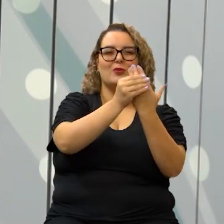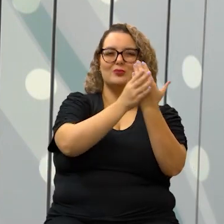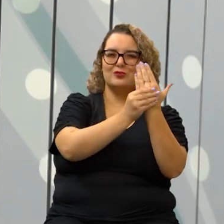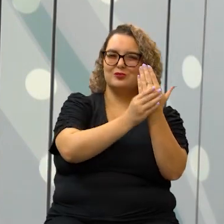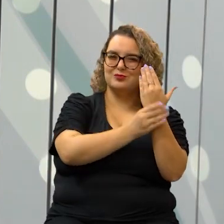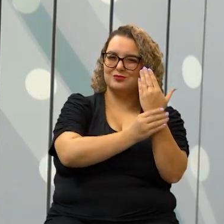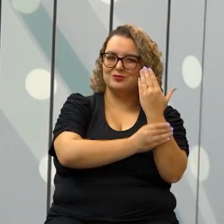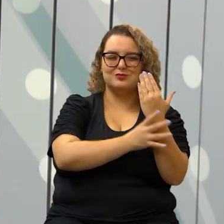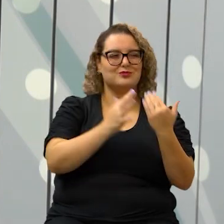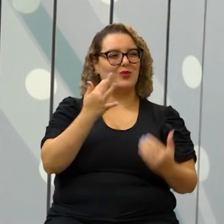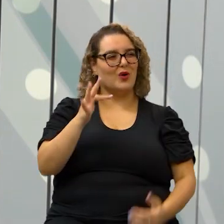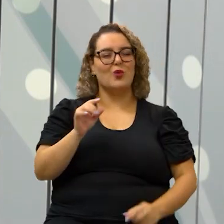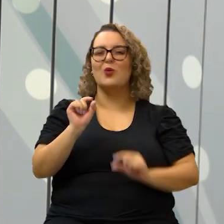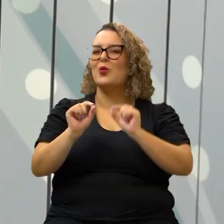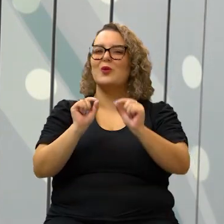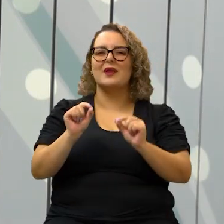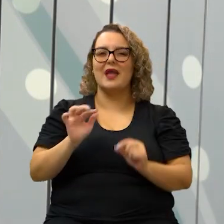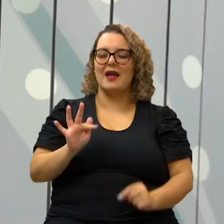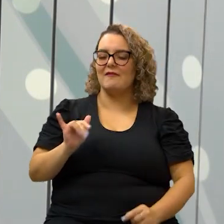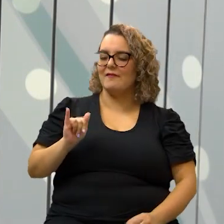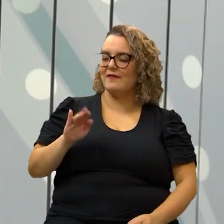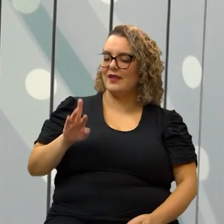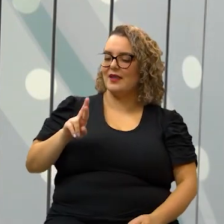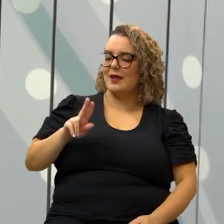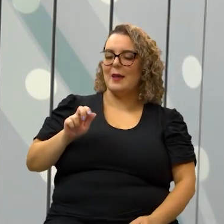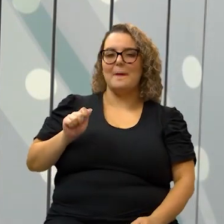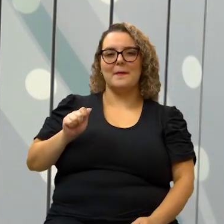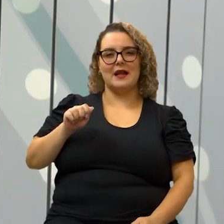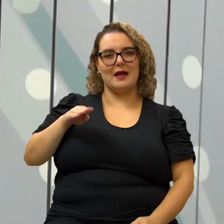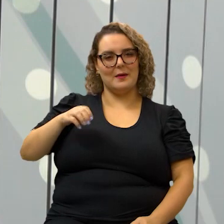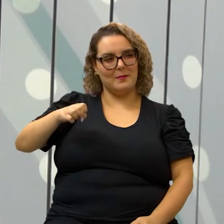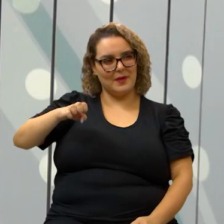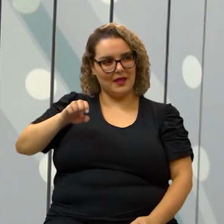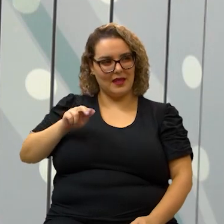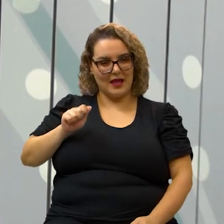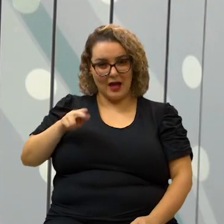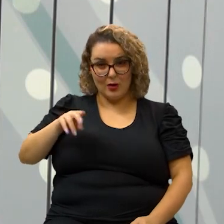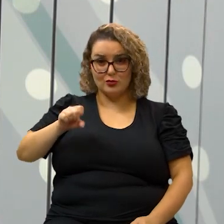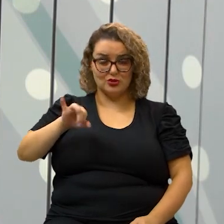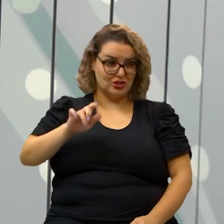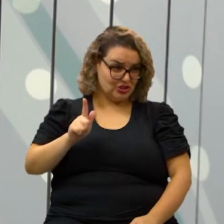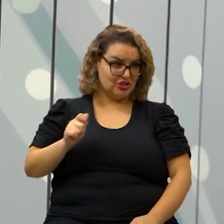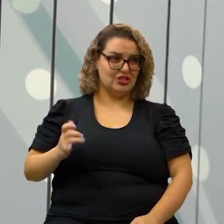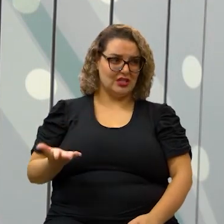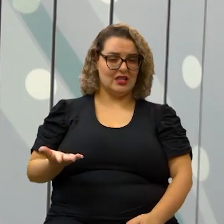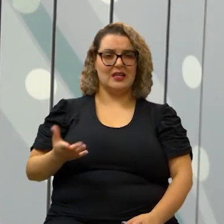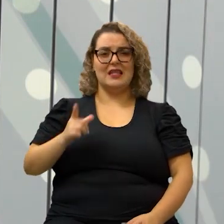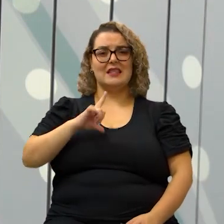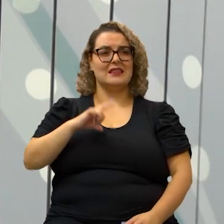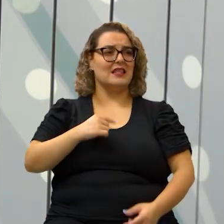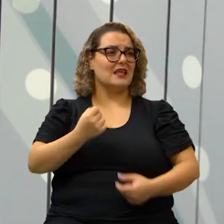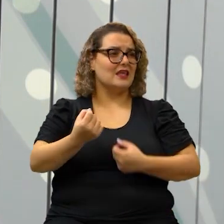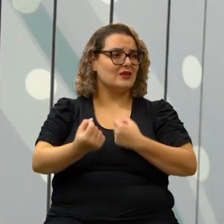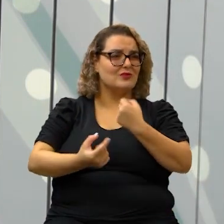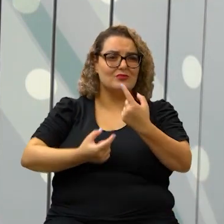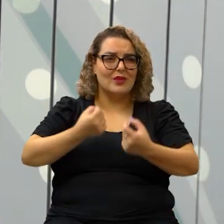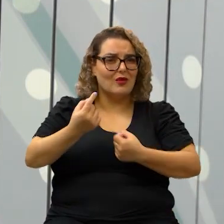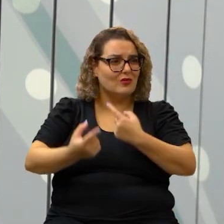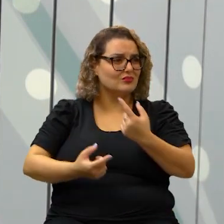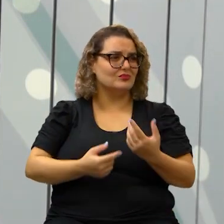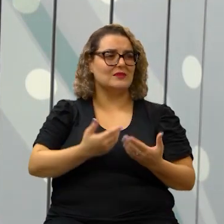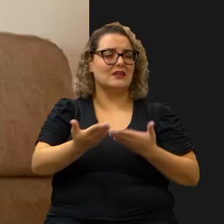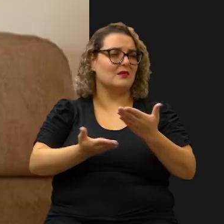a fibromialgia. O que é essa doença? Quais são os sintomas? Se existe algum tipo de tratamento?